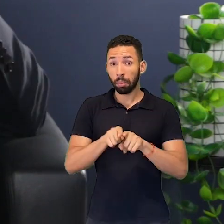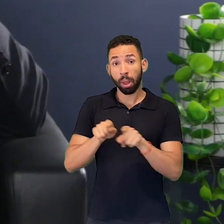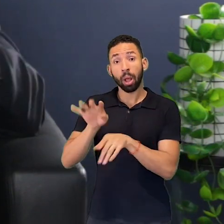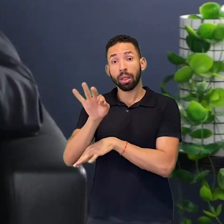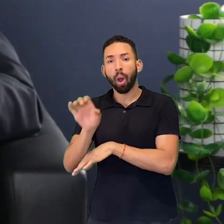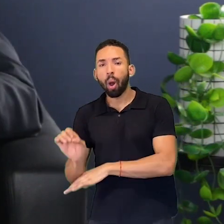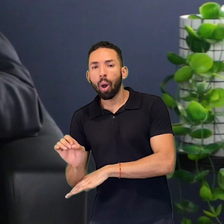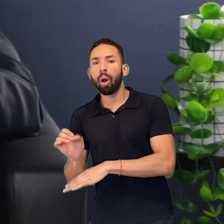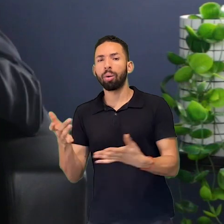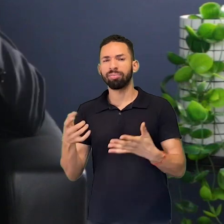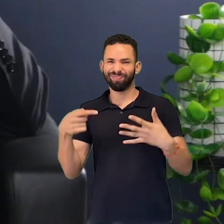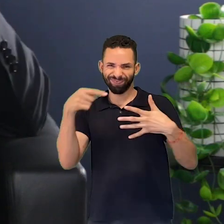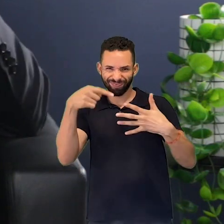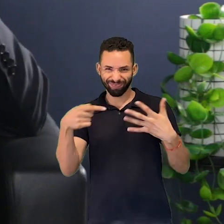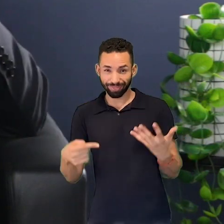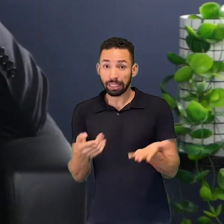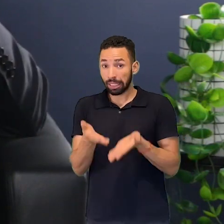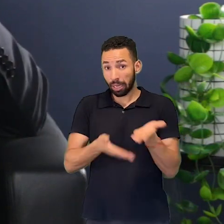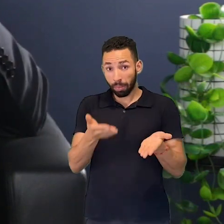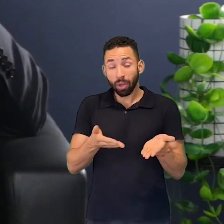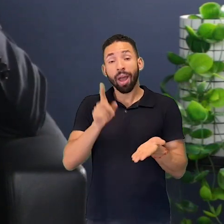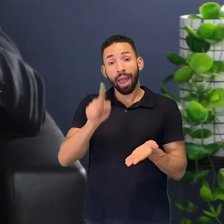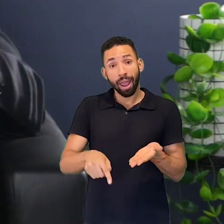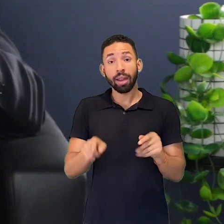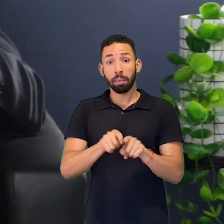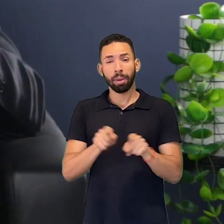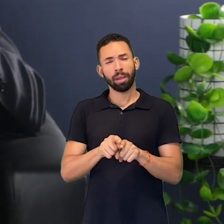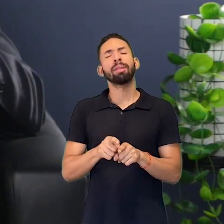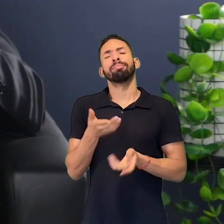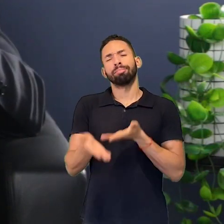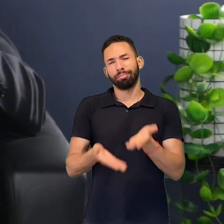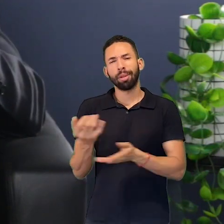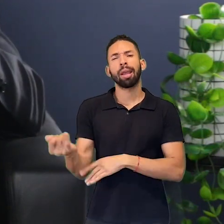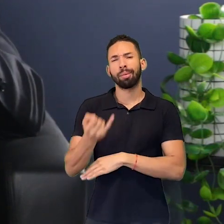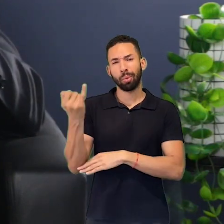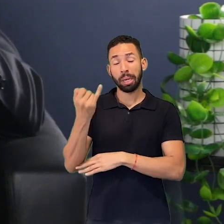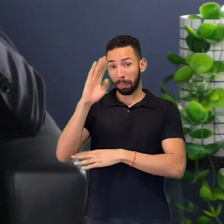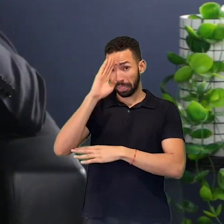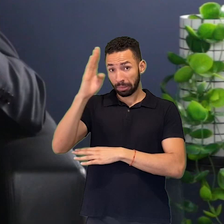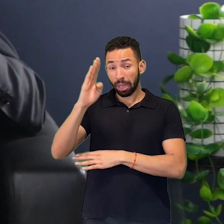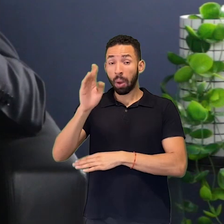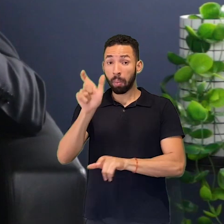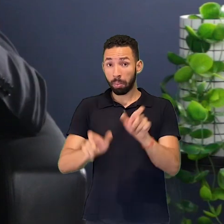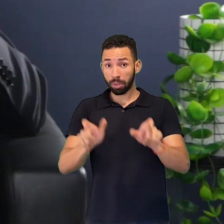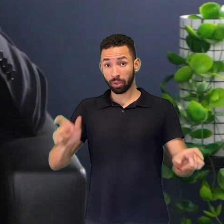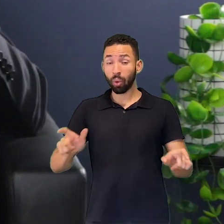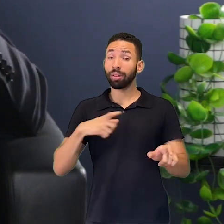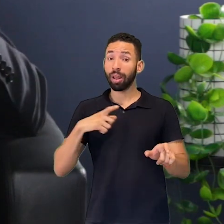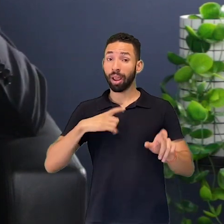fisioterapia, terapia ocupacional, que são, inclusive, terapias muito importantes, principalmente para as